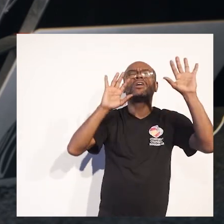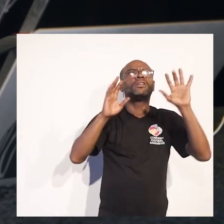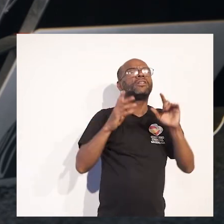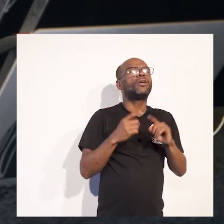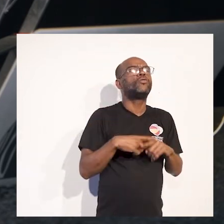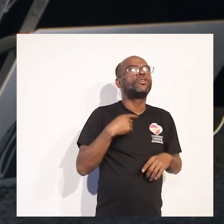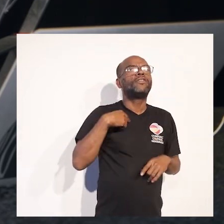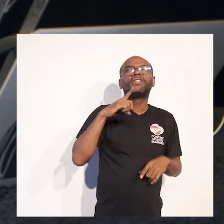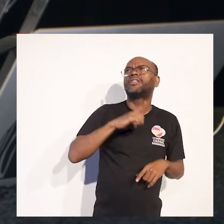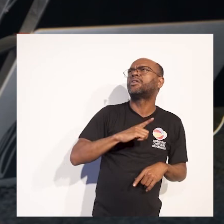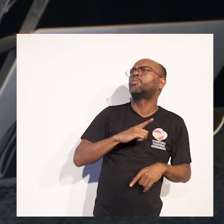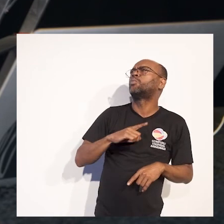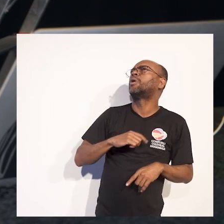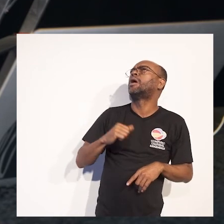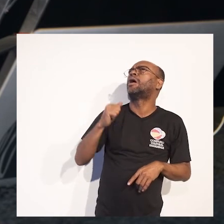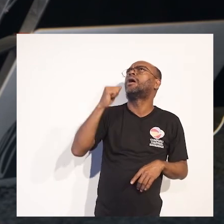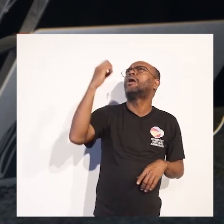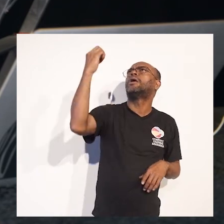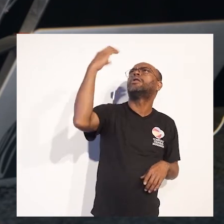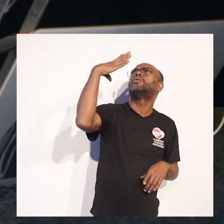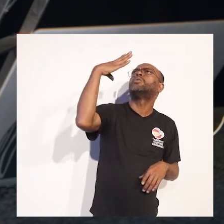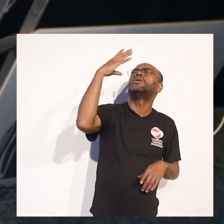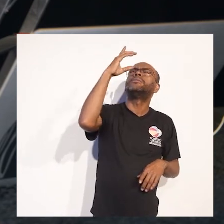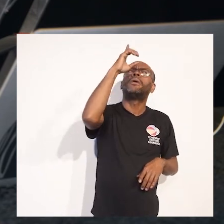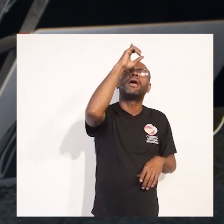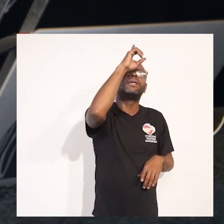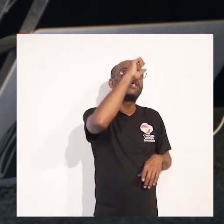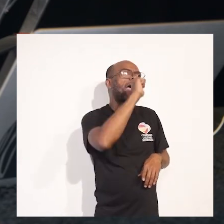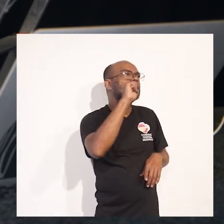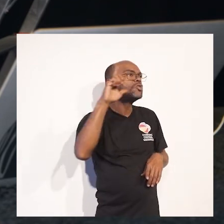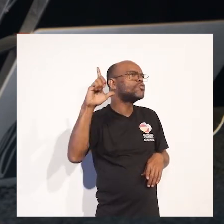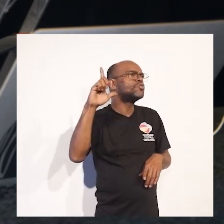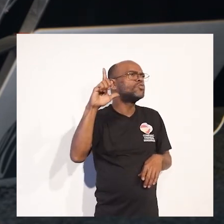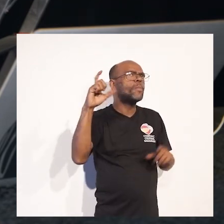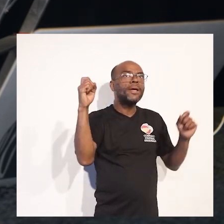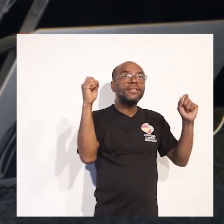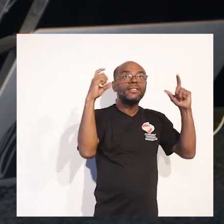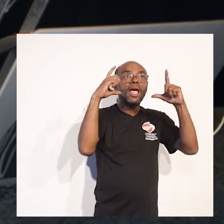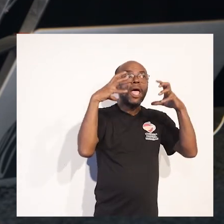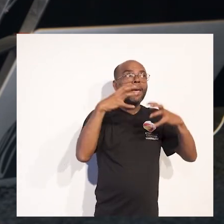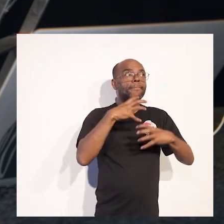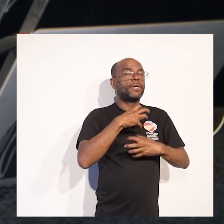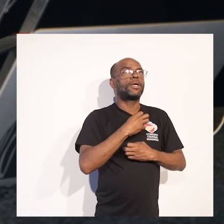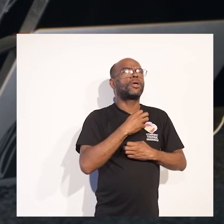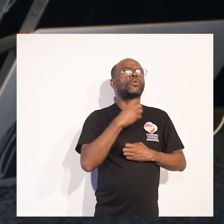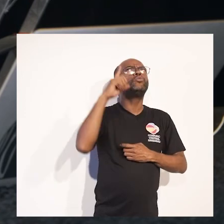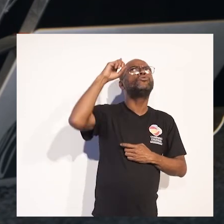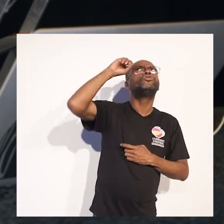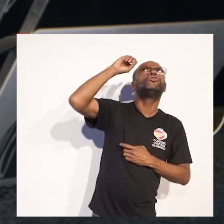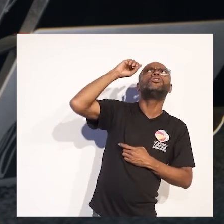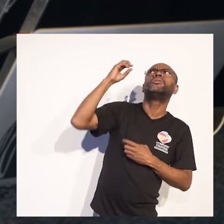você vai ter essa luz mais azulada de 6500. Perceba, quando tiver um dia